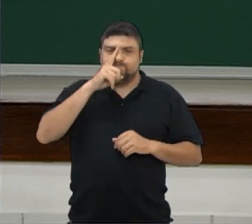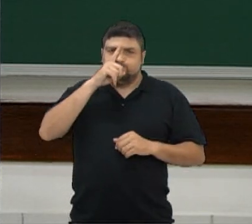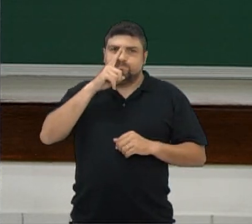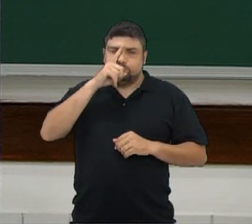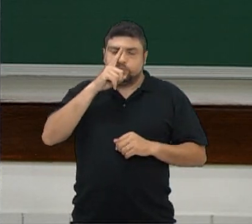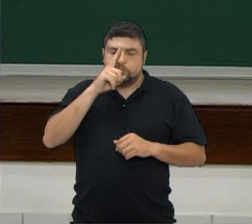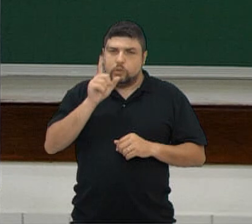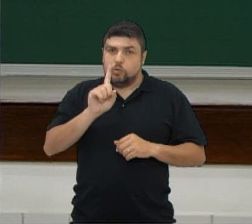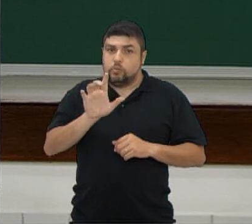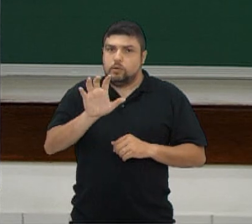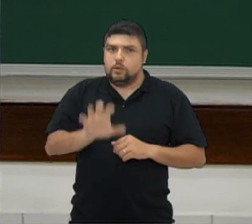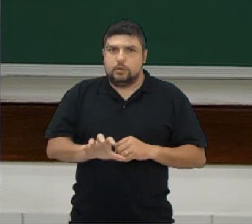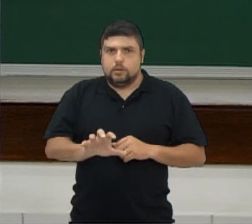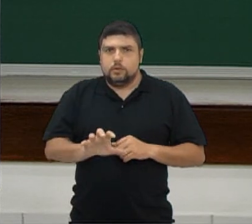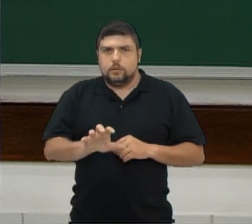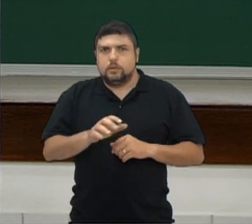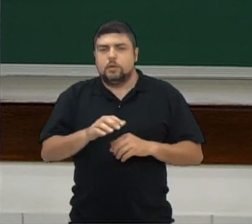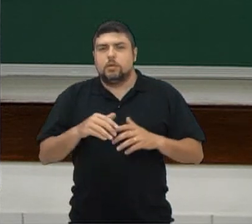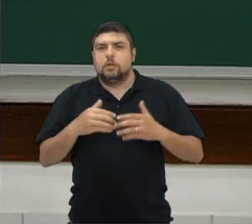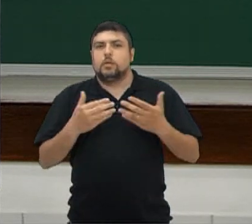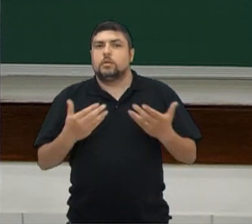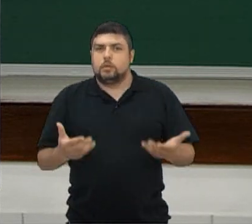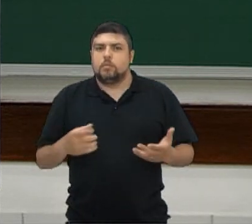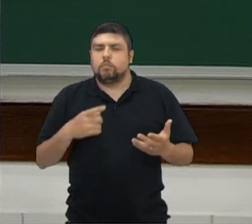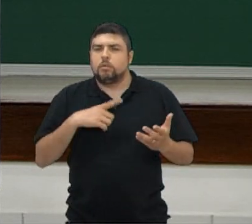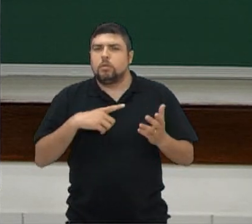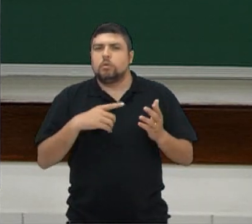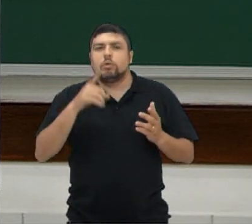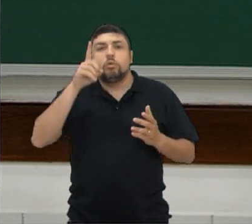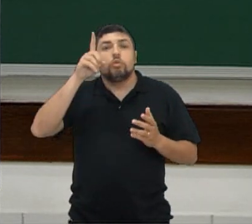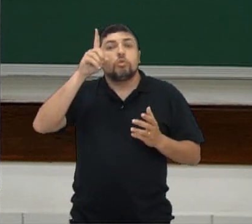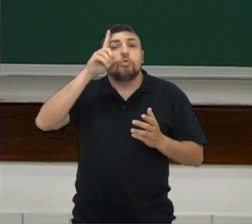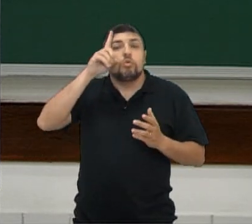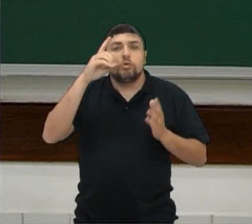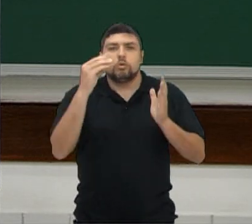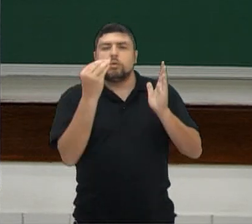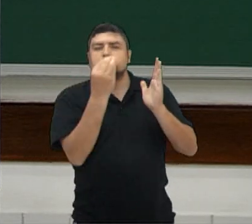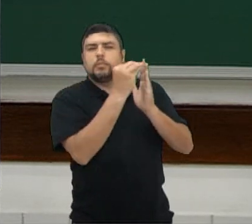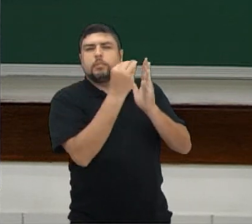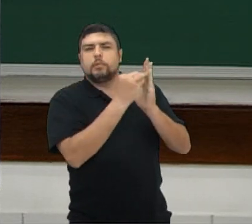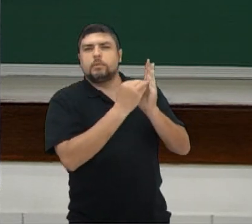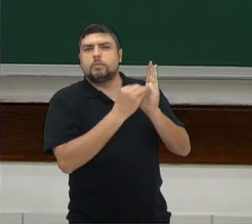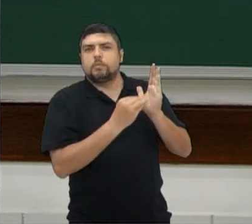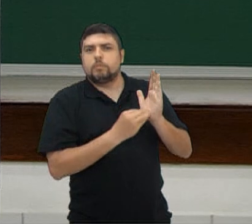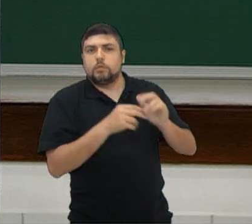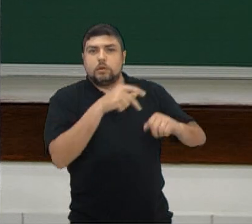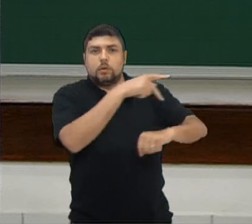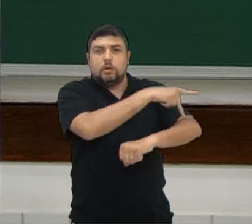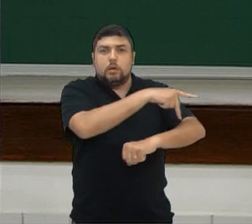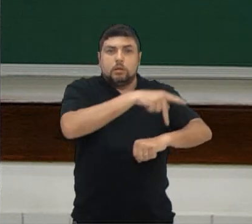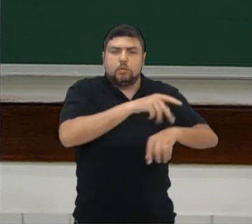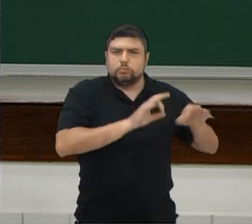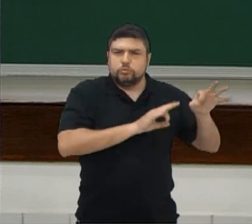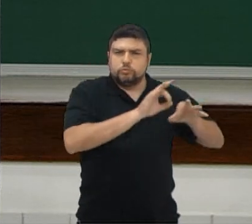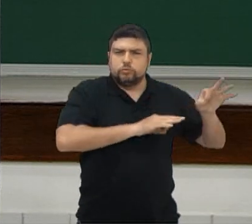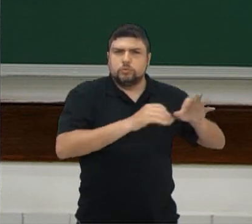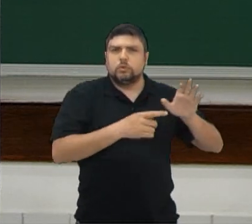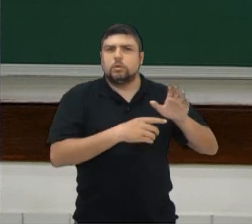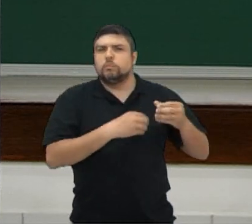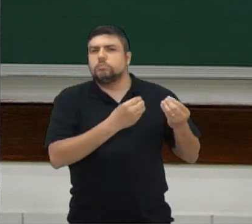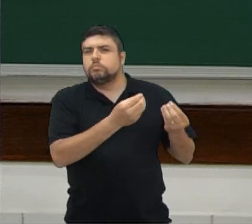dessa forma. Então provavelmente tem aí um cronograma, né, que a equipe vai organizar e vai repassar para vocês, certo? Então